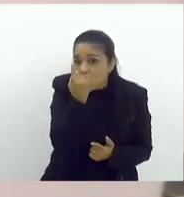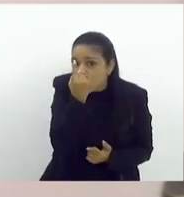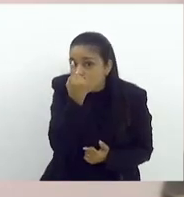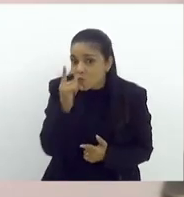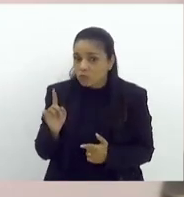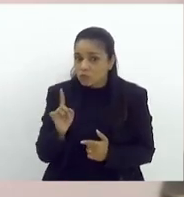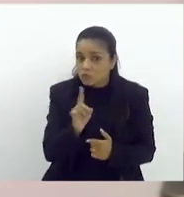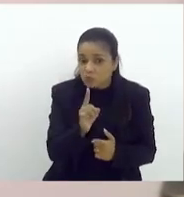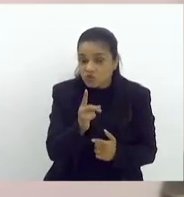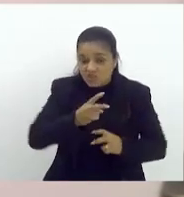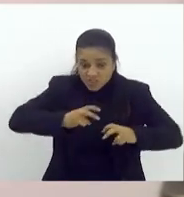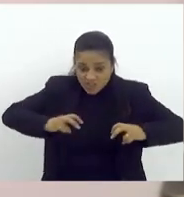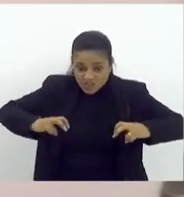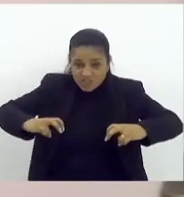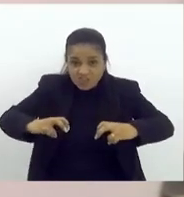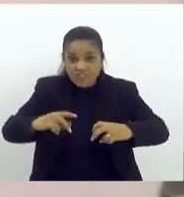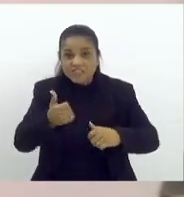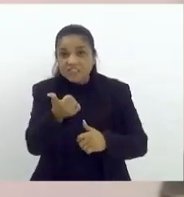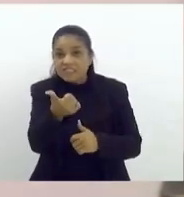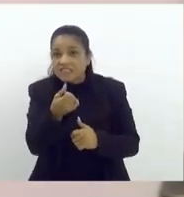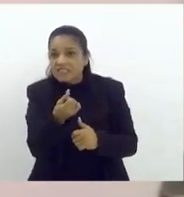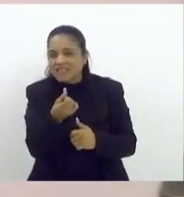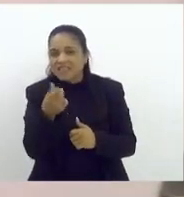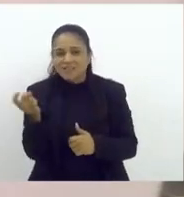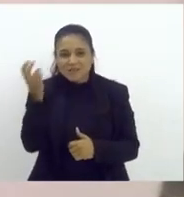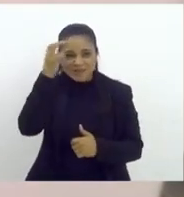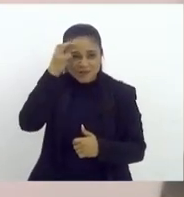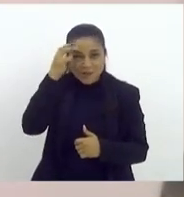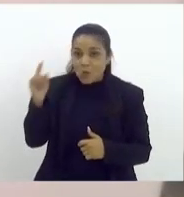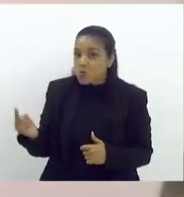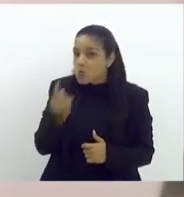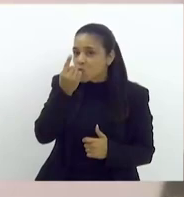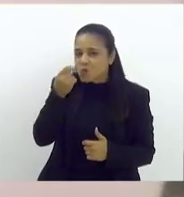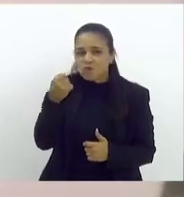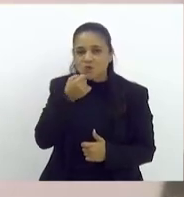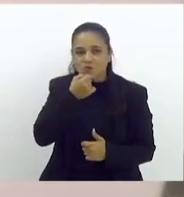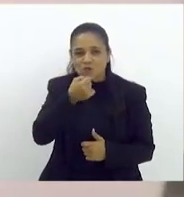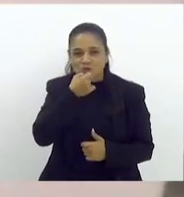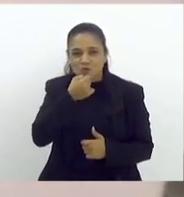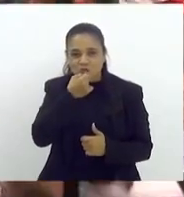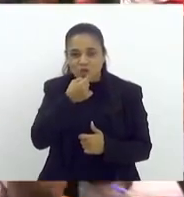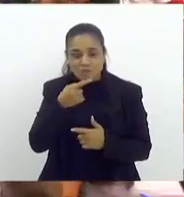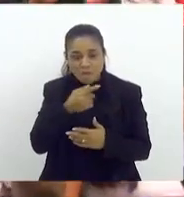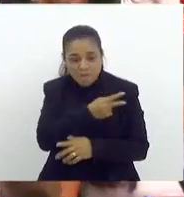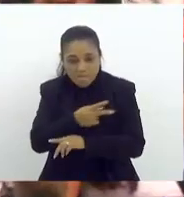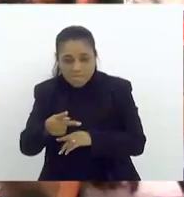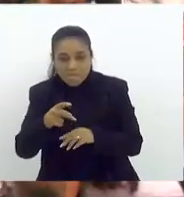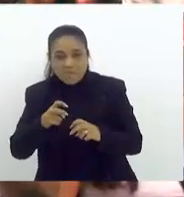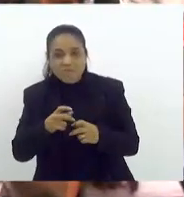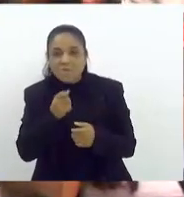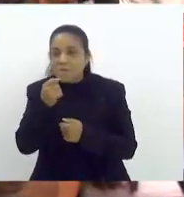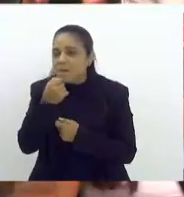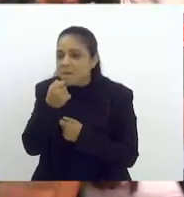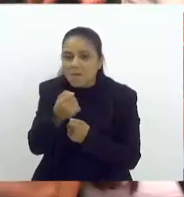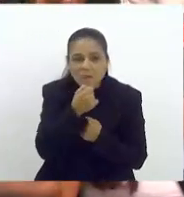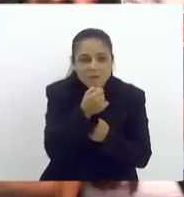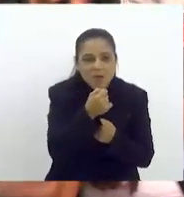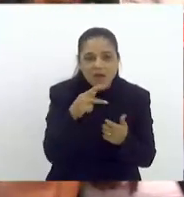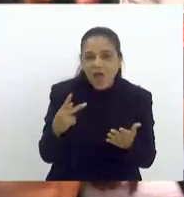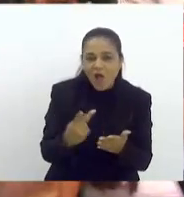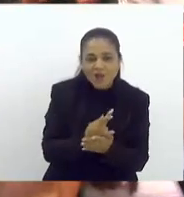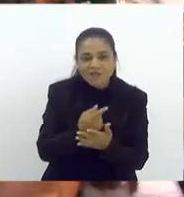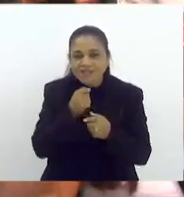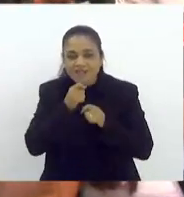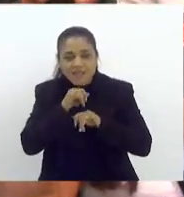que a gente tem 16 rodadas culturais São Gonçalo você não vê um Jornalista indo nas rodas culturais para saber se tem alguma coisa pra acontecer